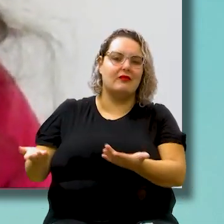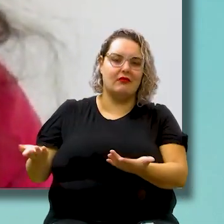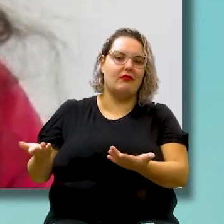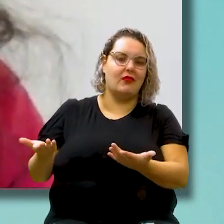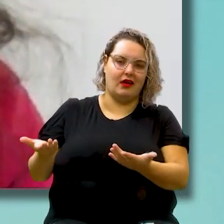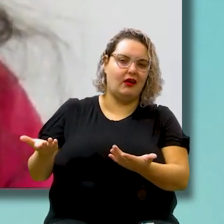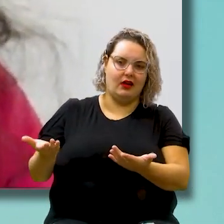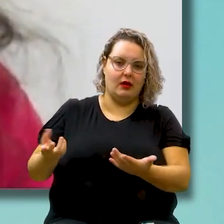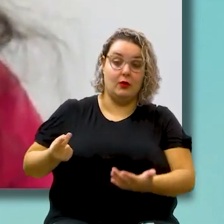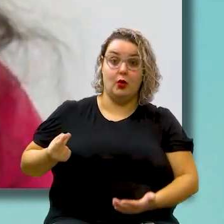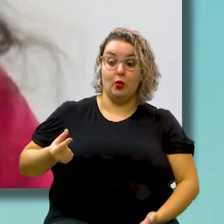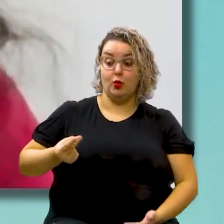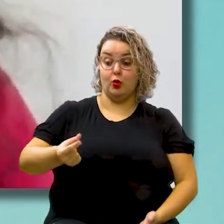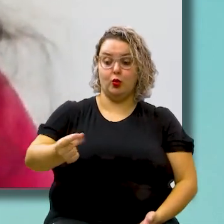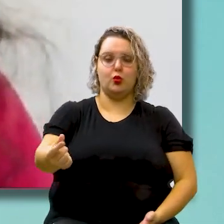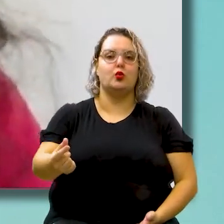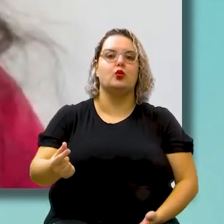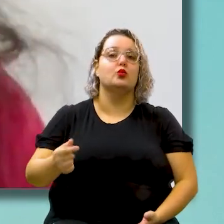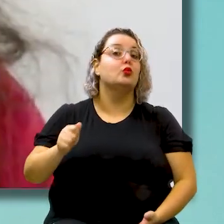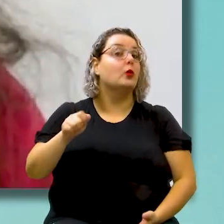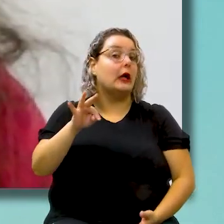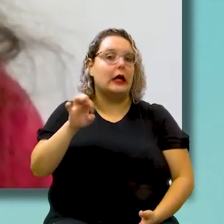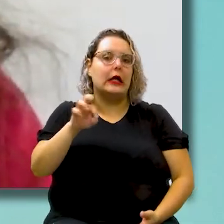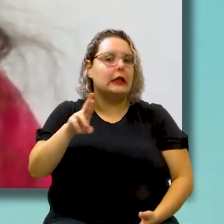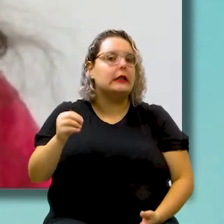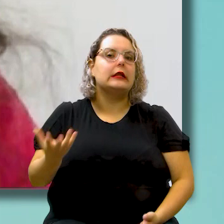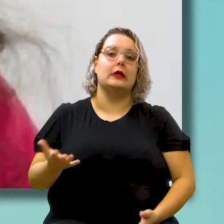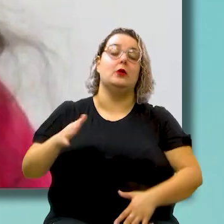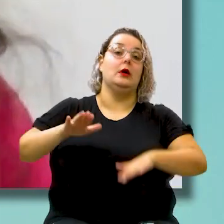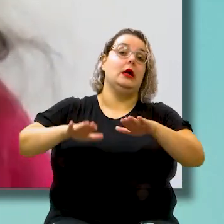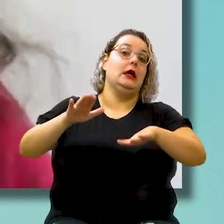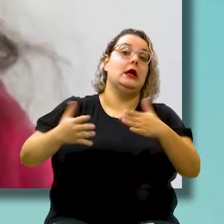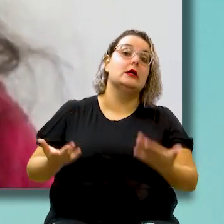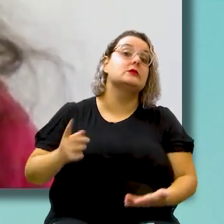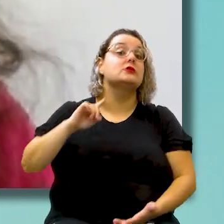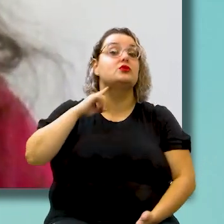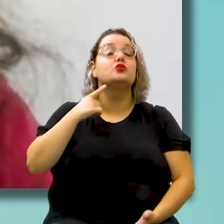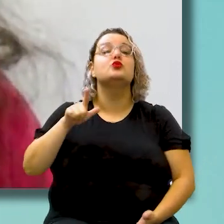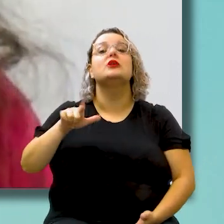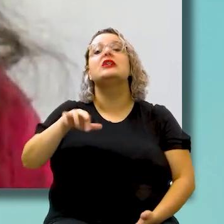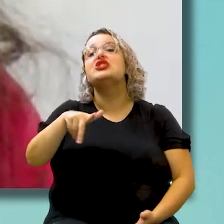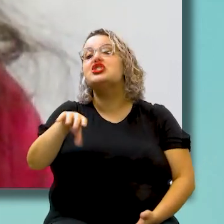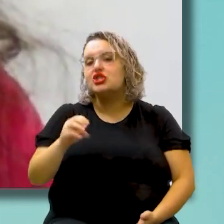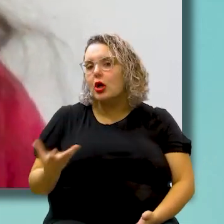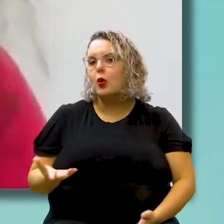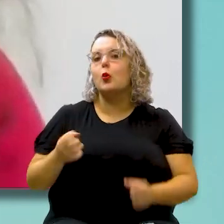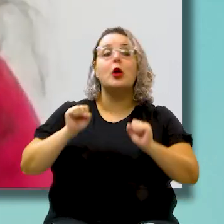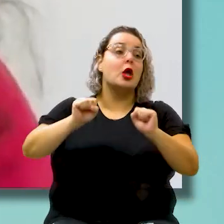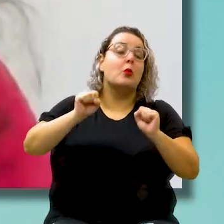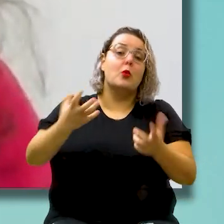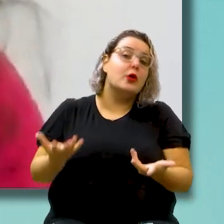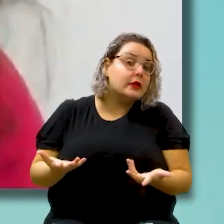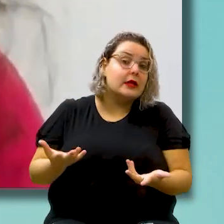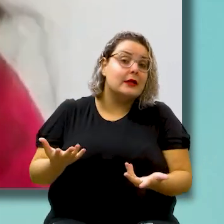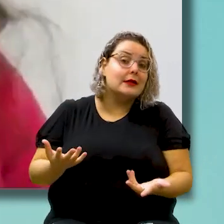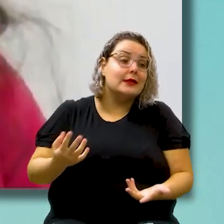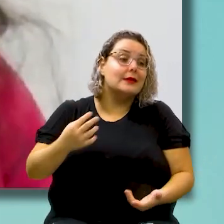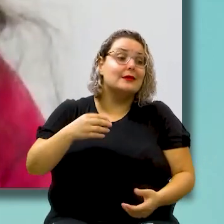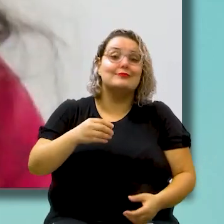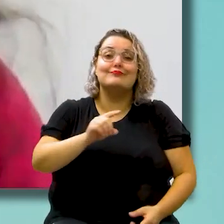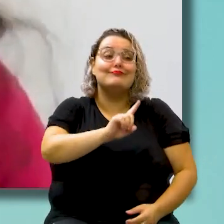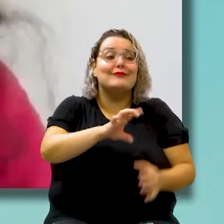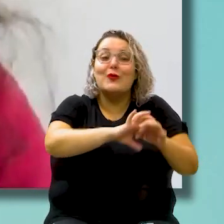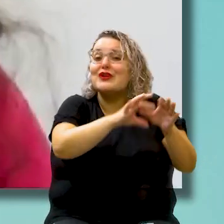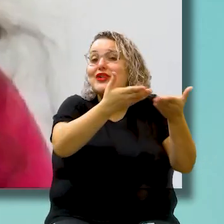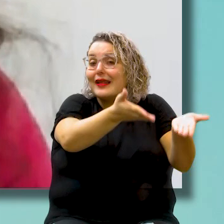volume que fica ali por muitos anos num aterro sanitário, por muitos anos, às vezes até num lixão, e poderia não estar lá. A